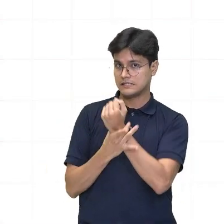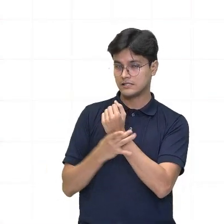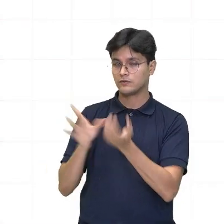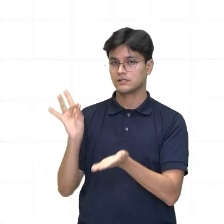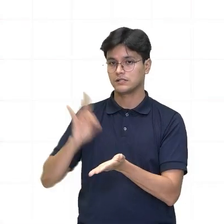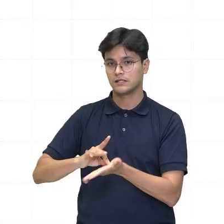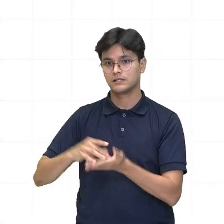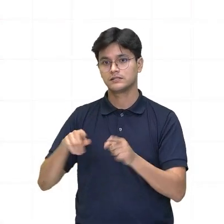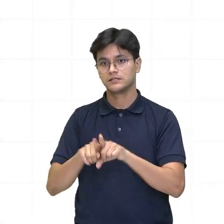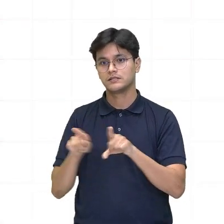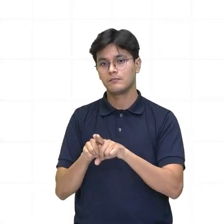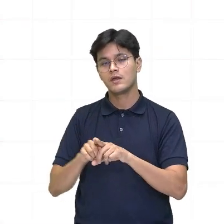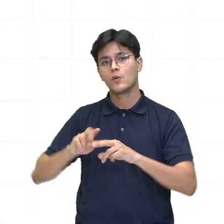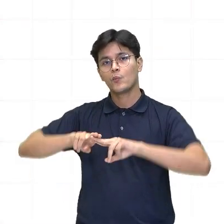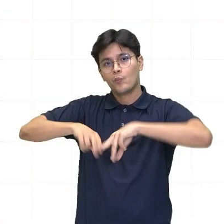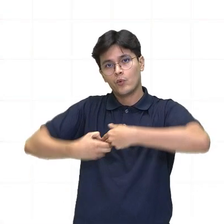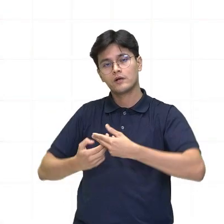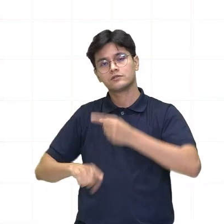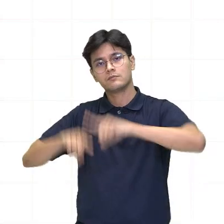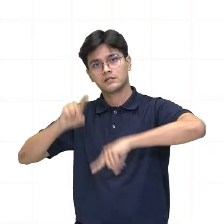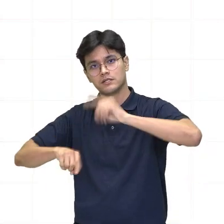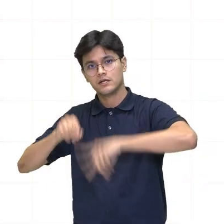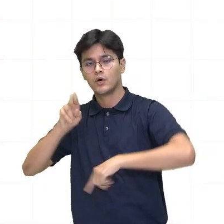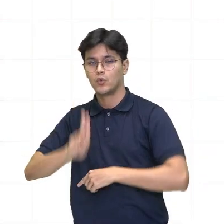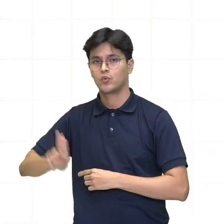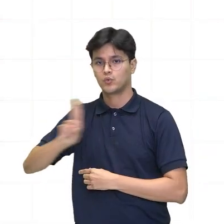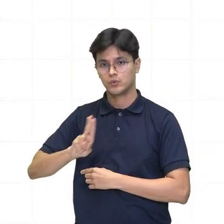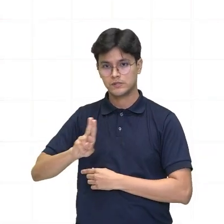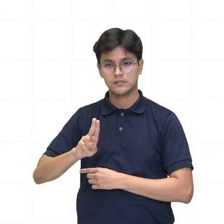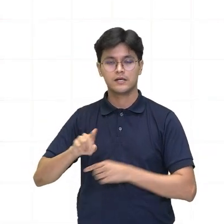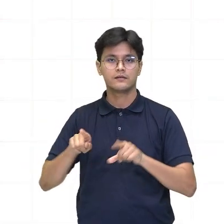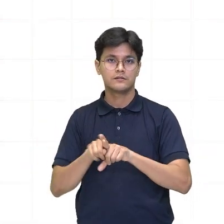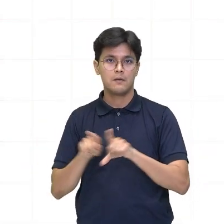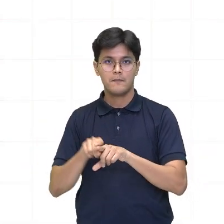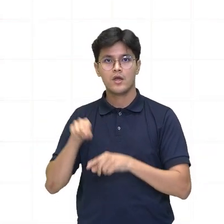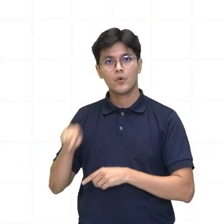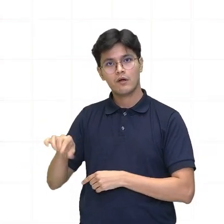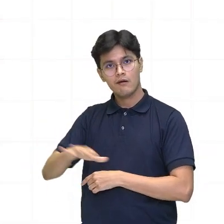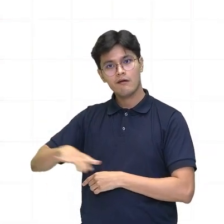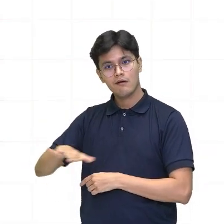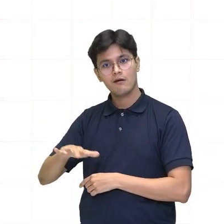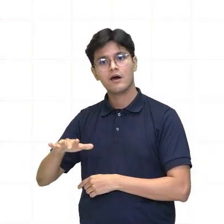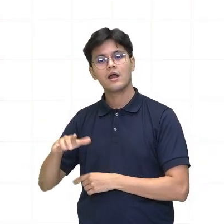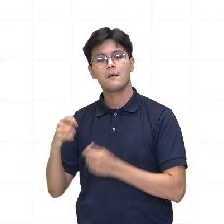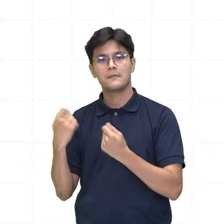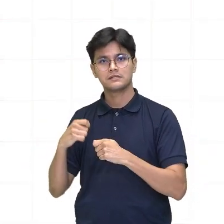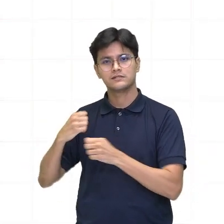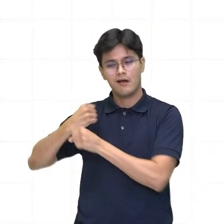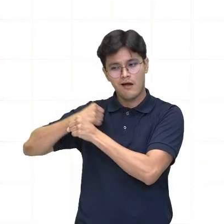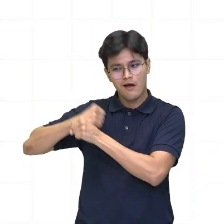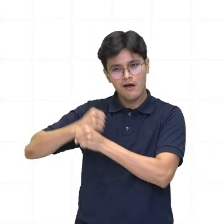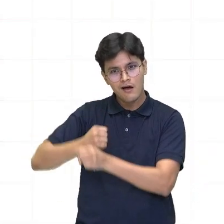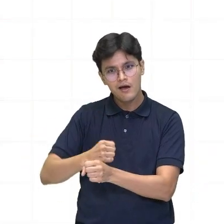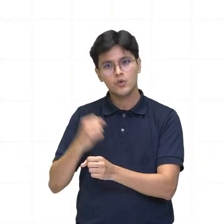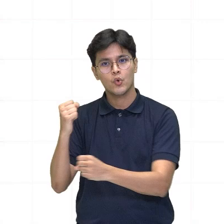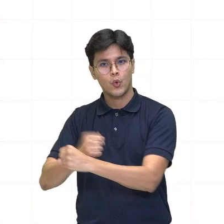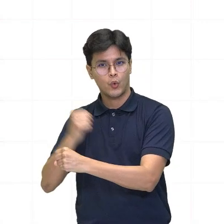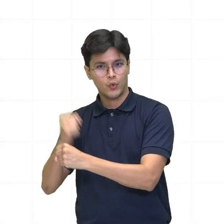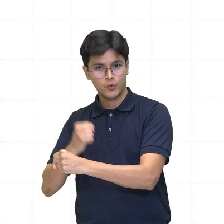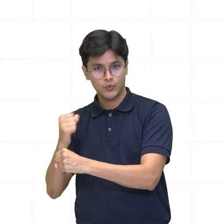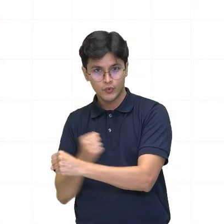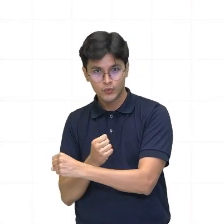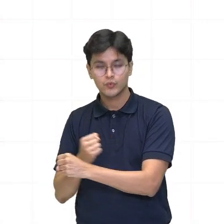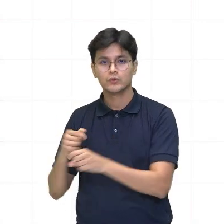material que vai ser manuseado, né? E as usinas nucleares, elas levam anos aí para serem construídas e também a